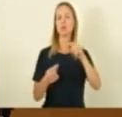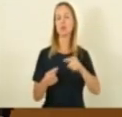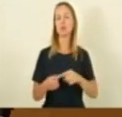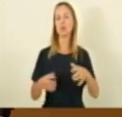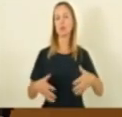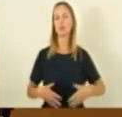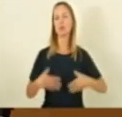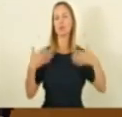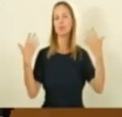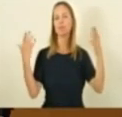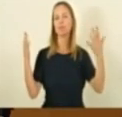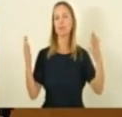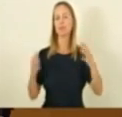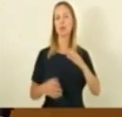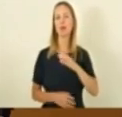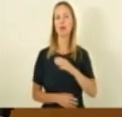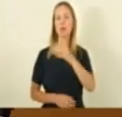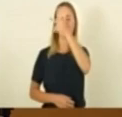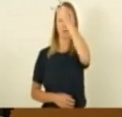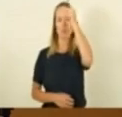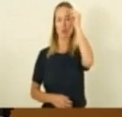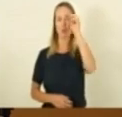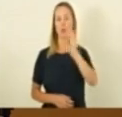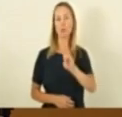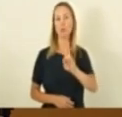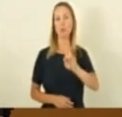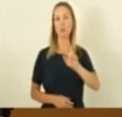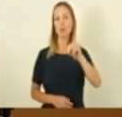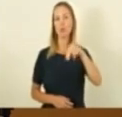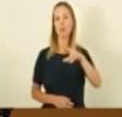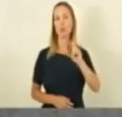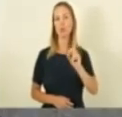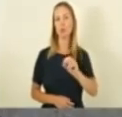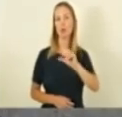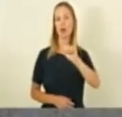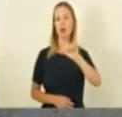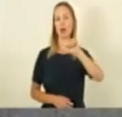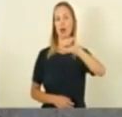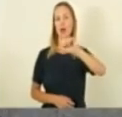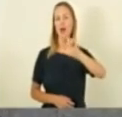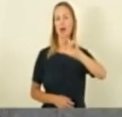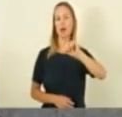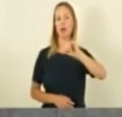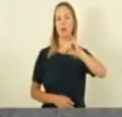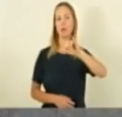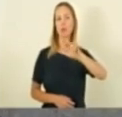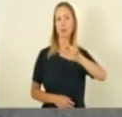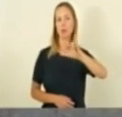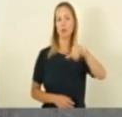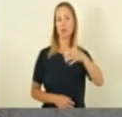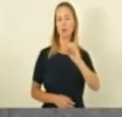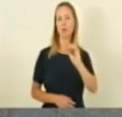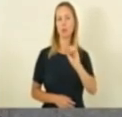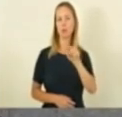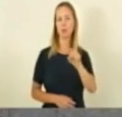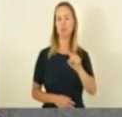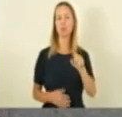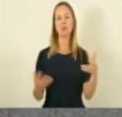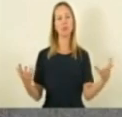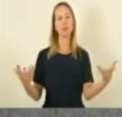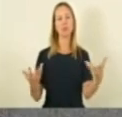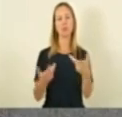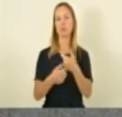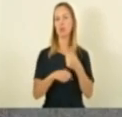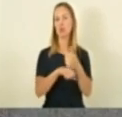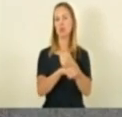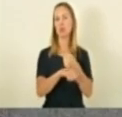Bruno Araújo está no segundo mandato. O prefeito teve 80 e carqueirada por cento para a reeleição dele. E está dando um show de